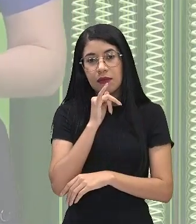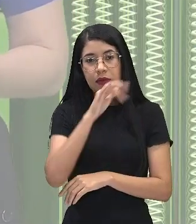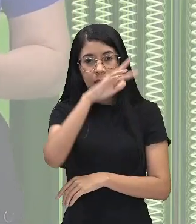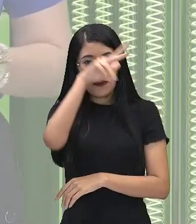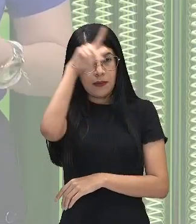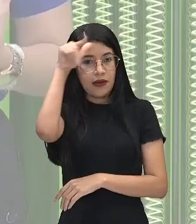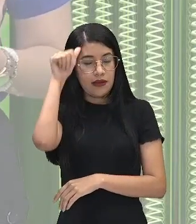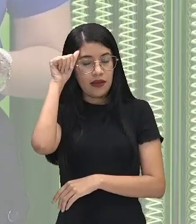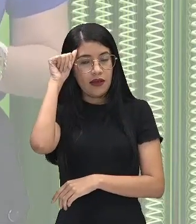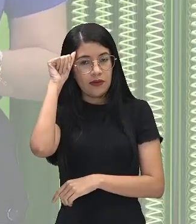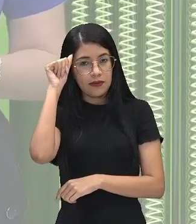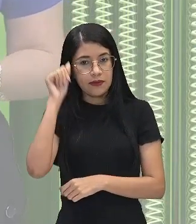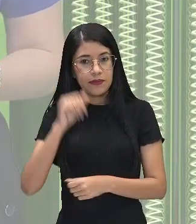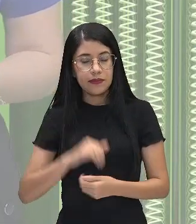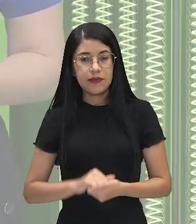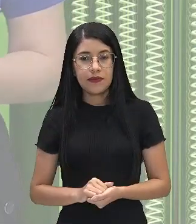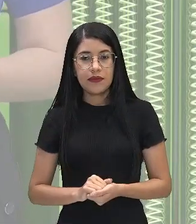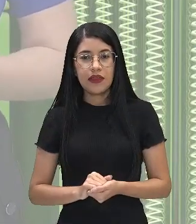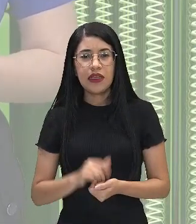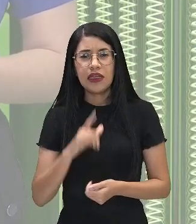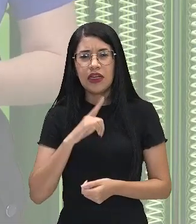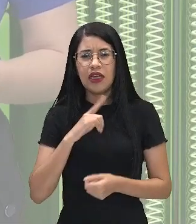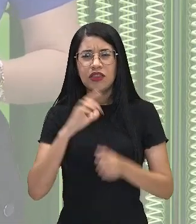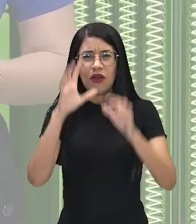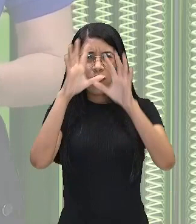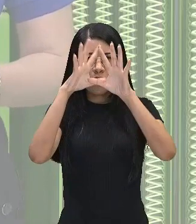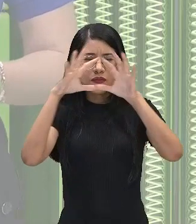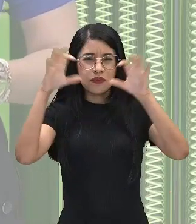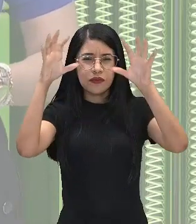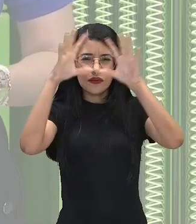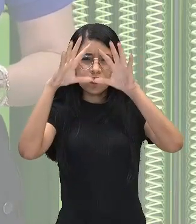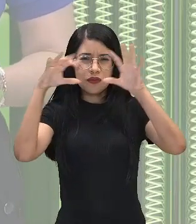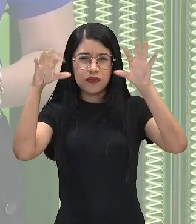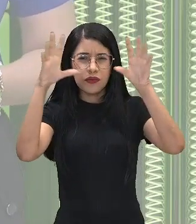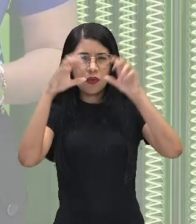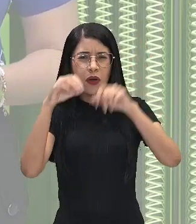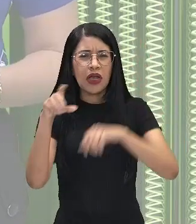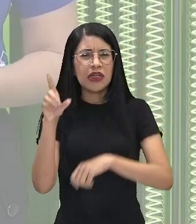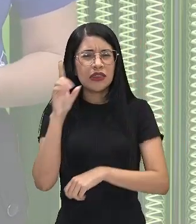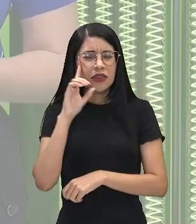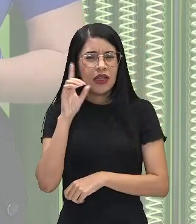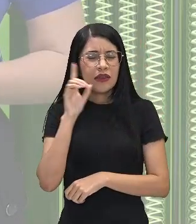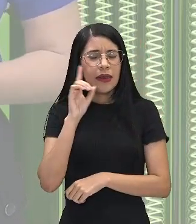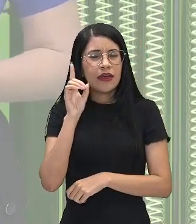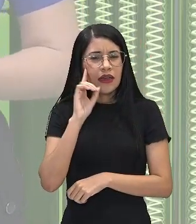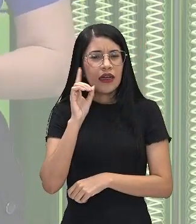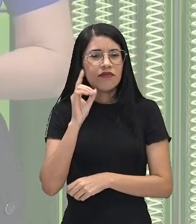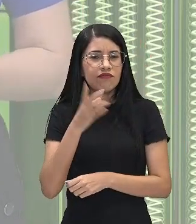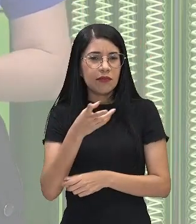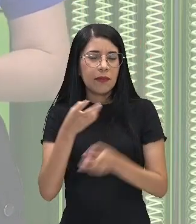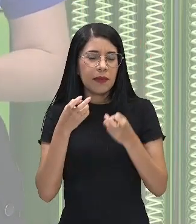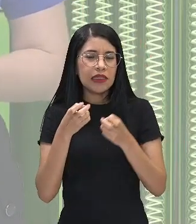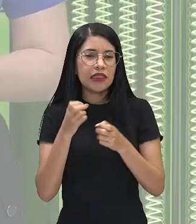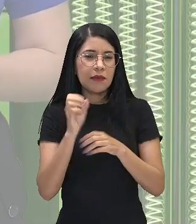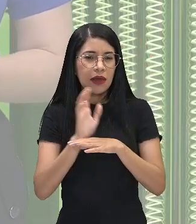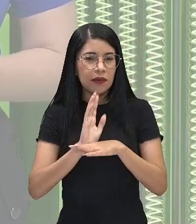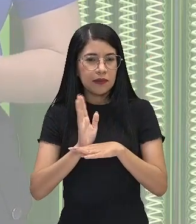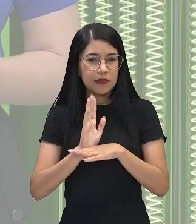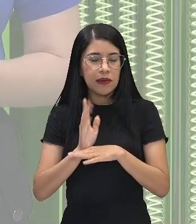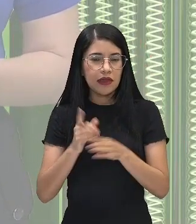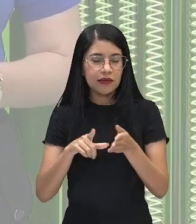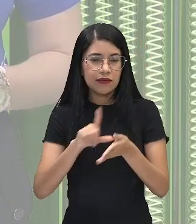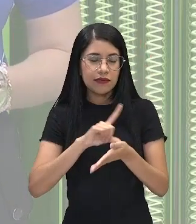em Manaus, que ficou muito encoberta por fumaça durante dias, como vocês viram aí nas